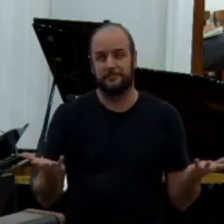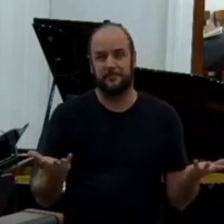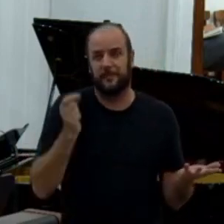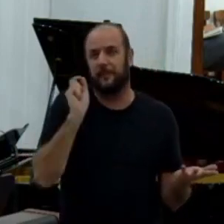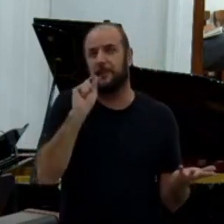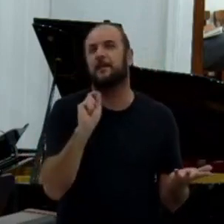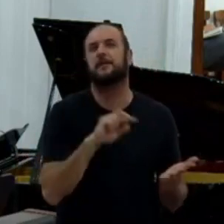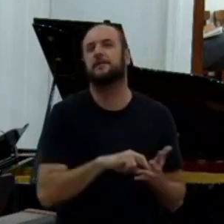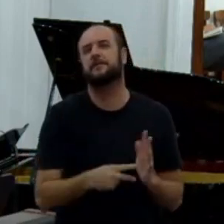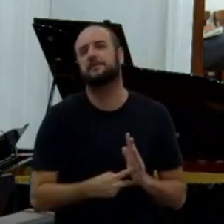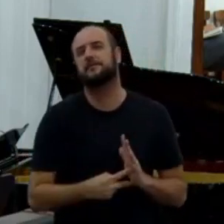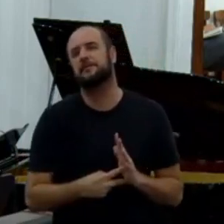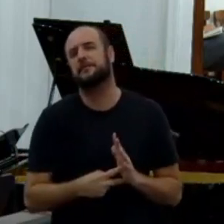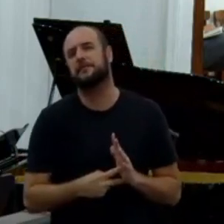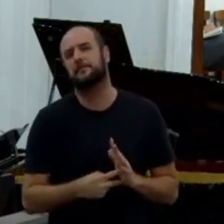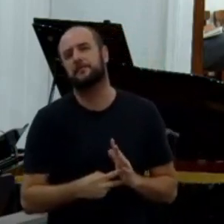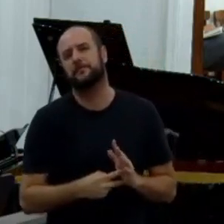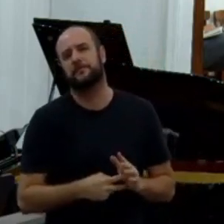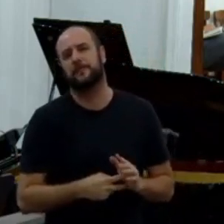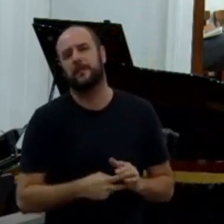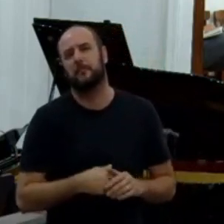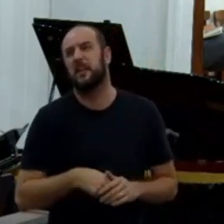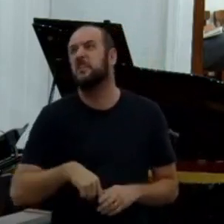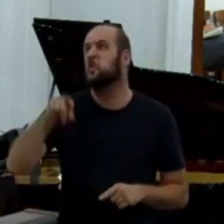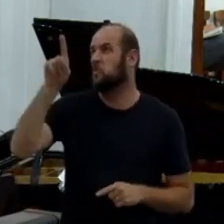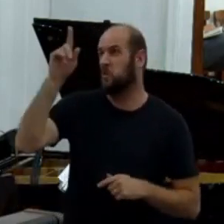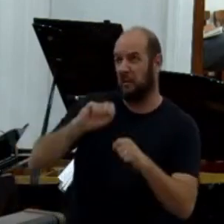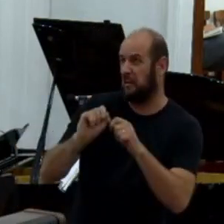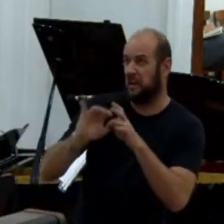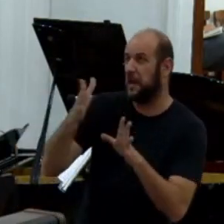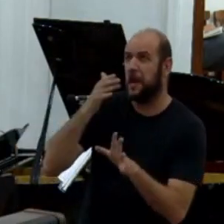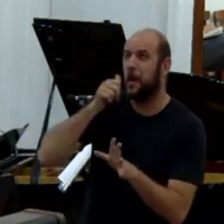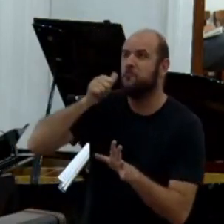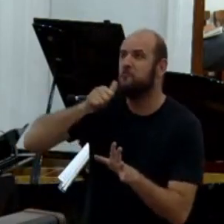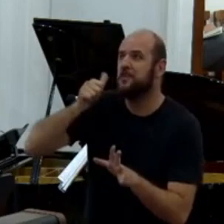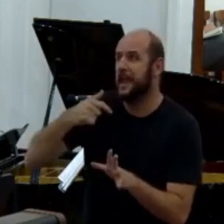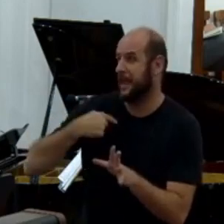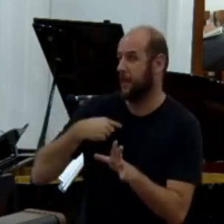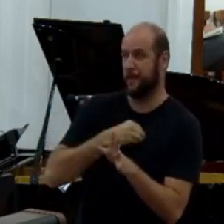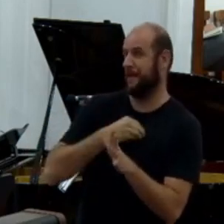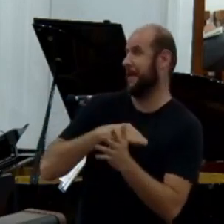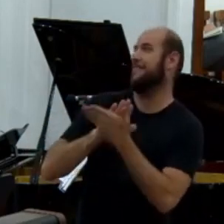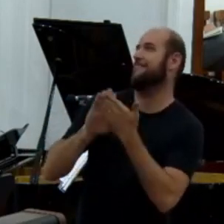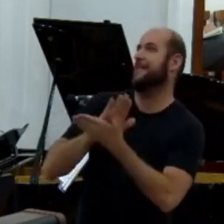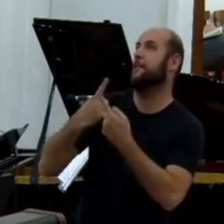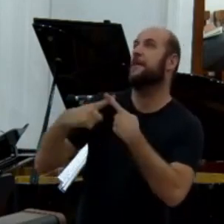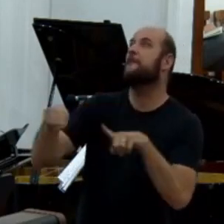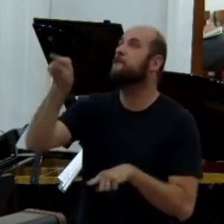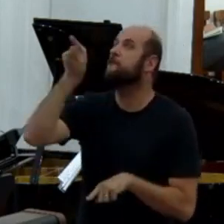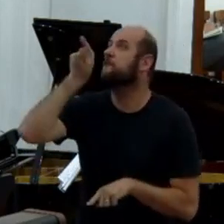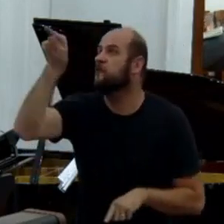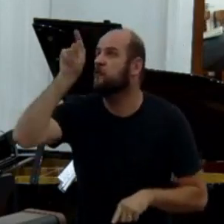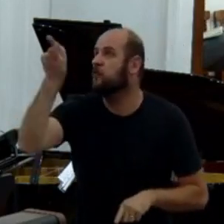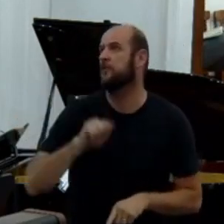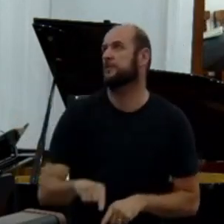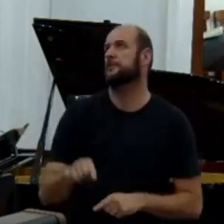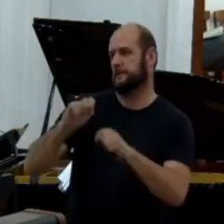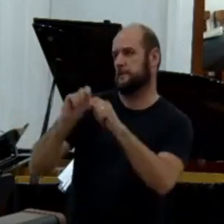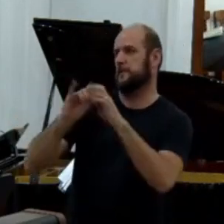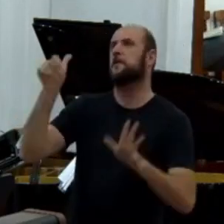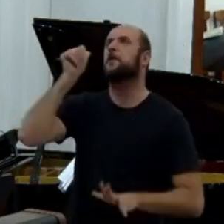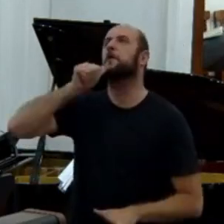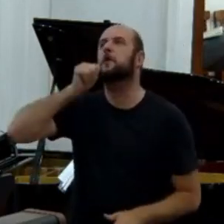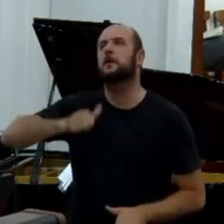palavras, se o Senhor não tivesse criado essa mulher, eu não teria pecado. Ele encobre o seu erro, a sua